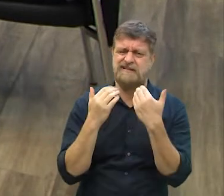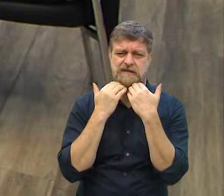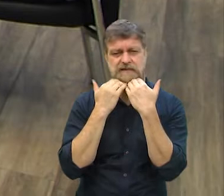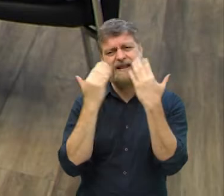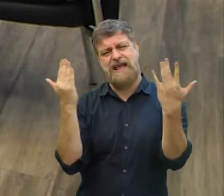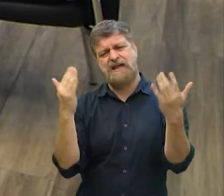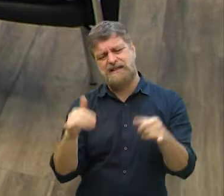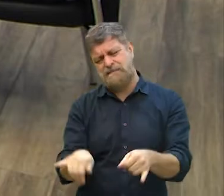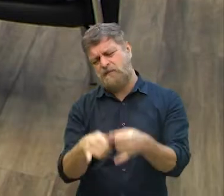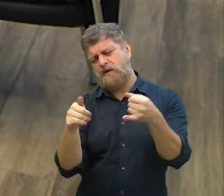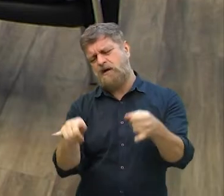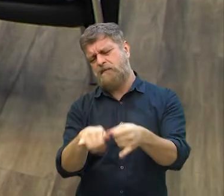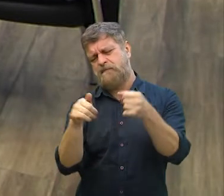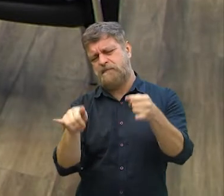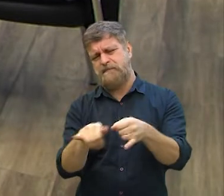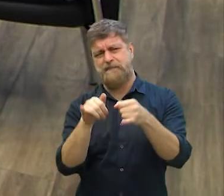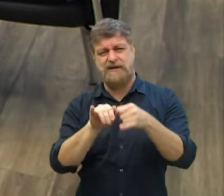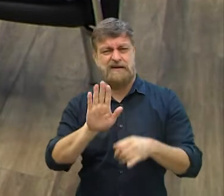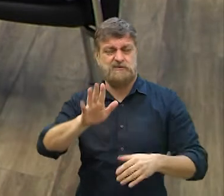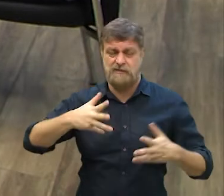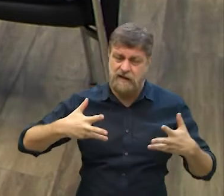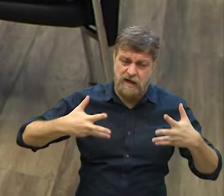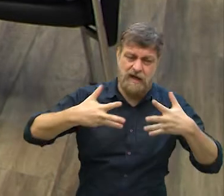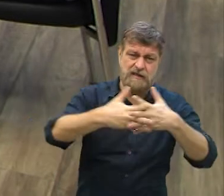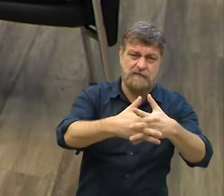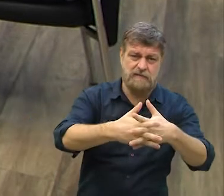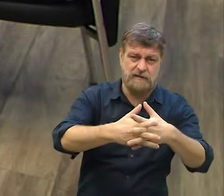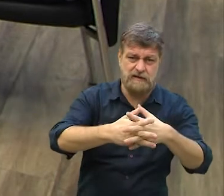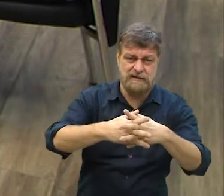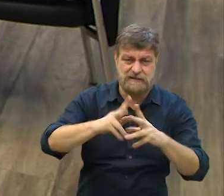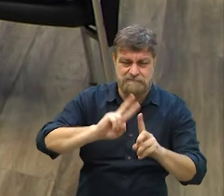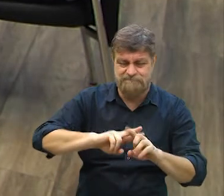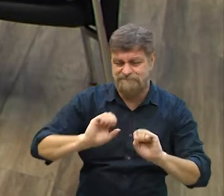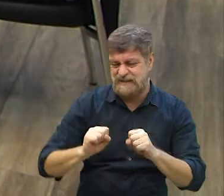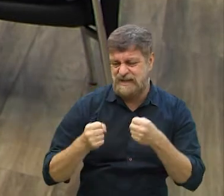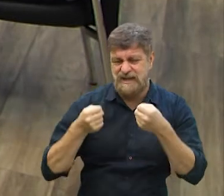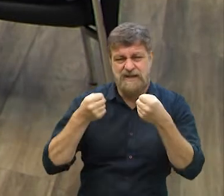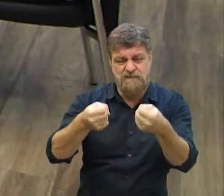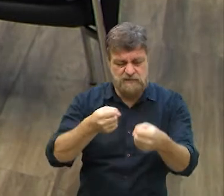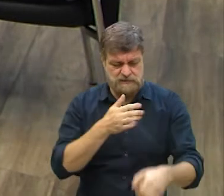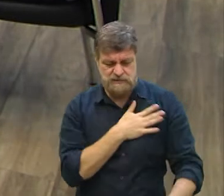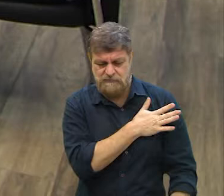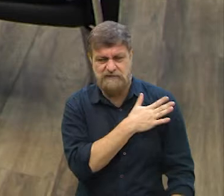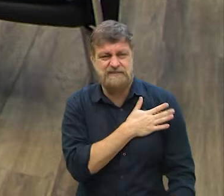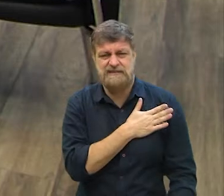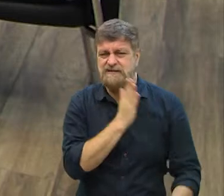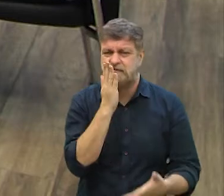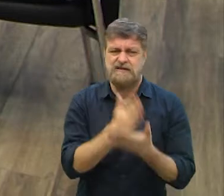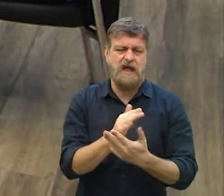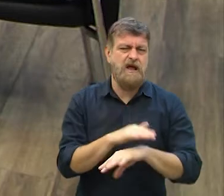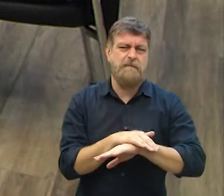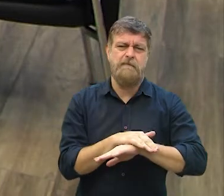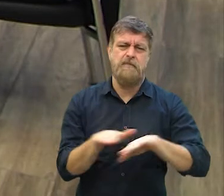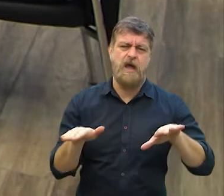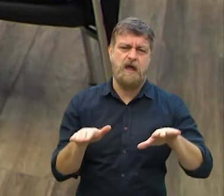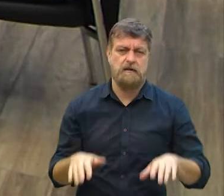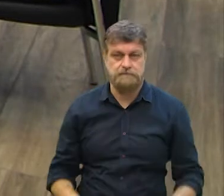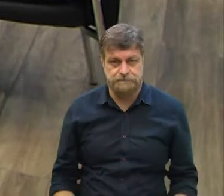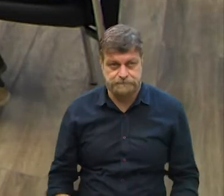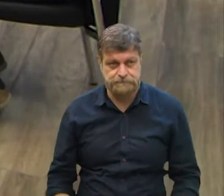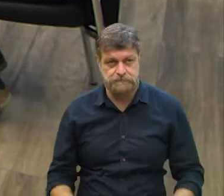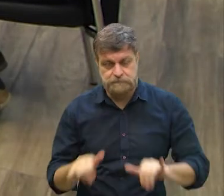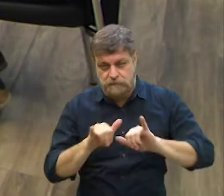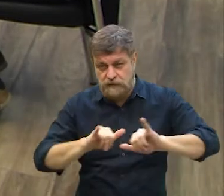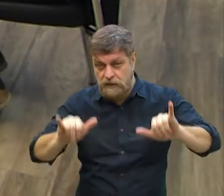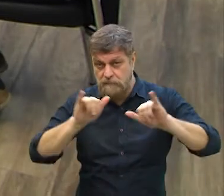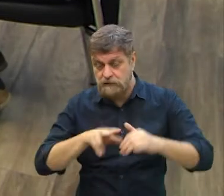ajuda nada, não ajuda nada. Eu acho que só atrapalha e reforça alguma coisa que já está em desuso, já caiu. Marcelo, sobre essa